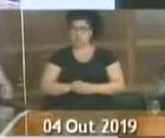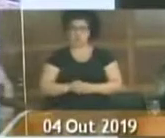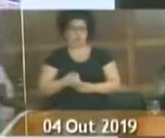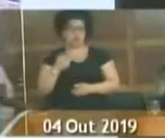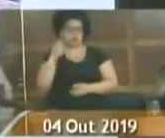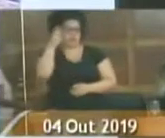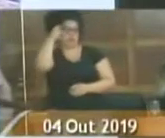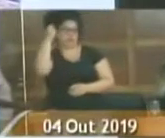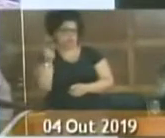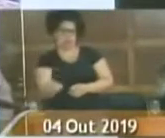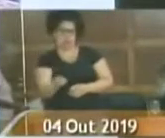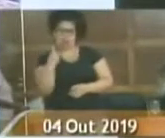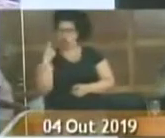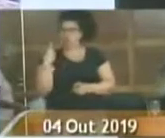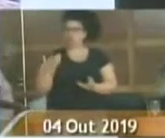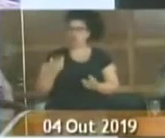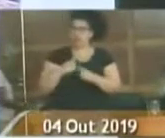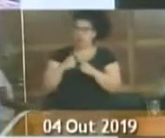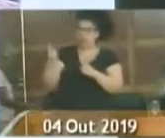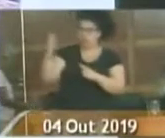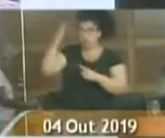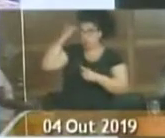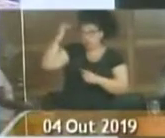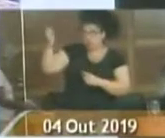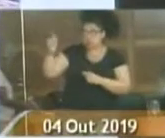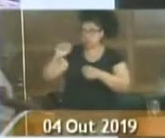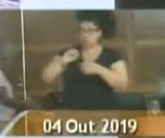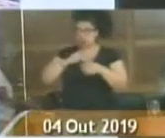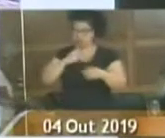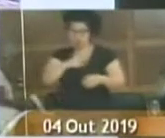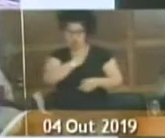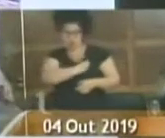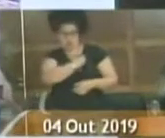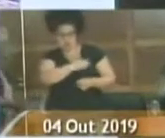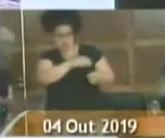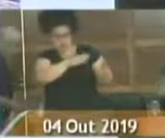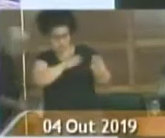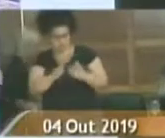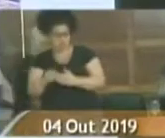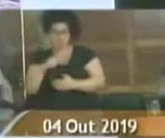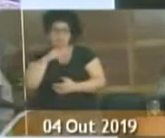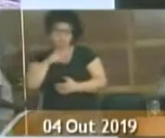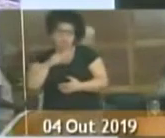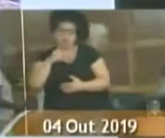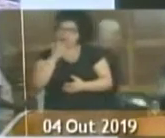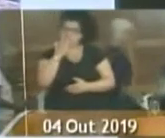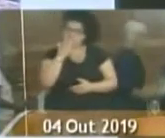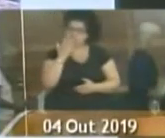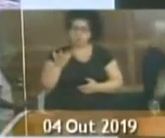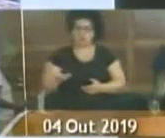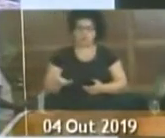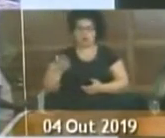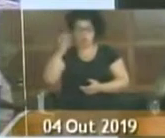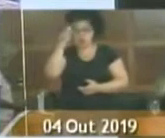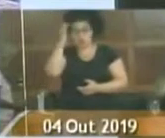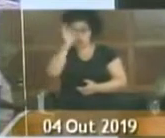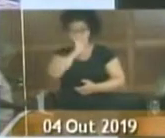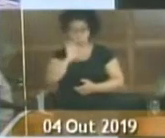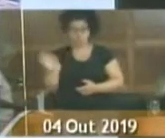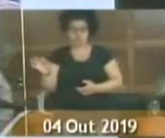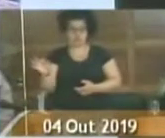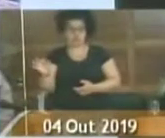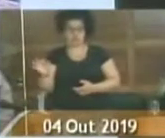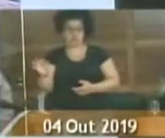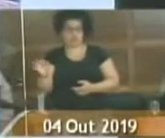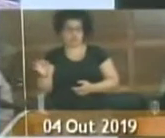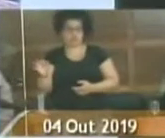achar absurdo. Porque ela entende que o contexto familiar que ela tem ali agora não cabe um animal. Isso é ótimo, né? Não que